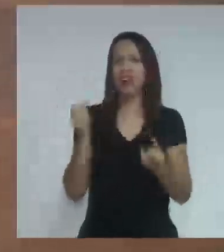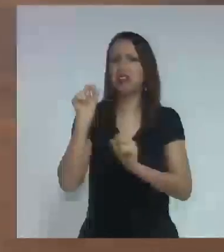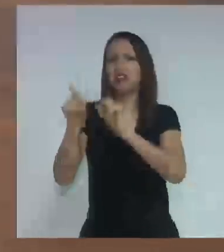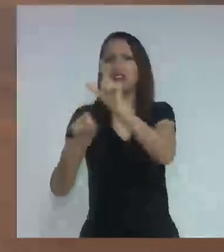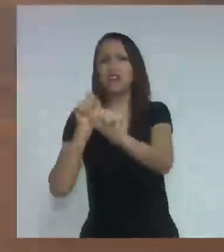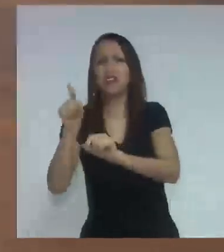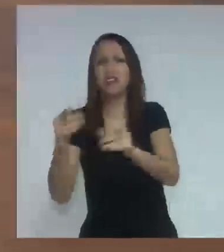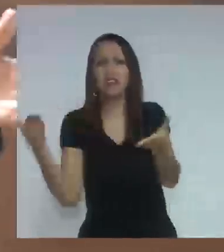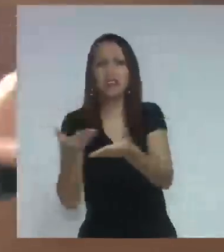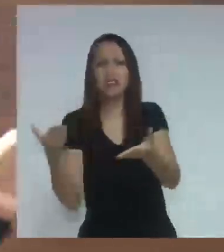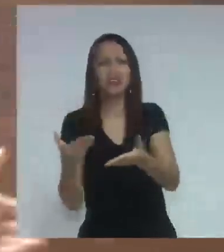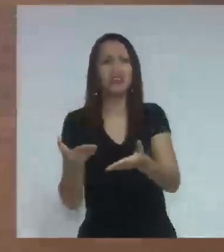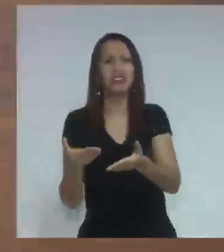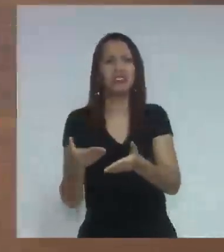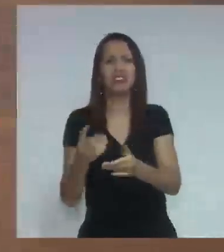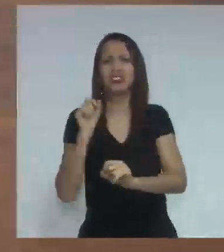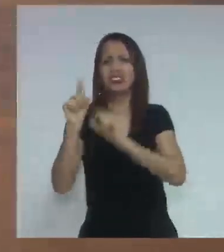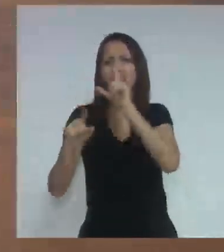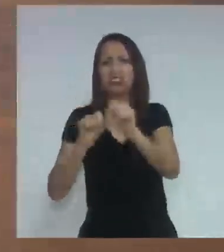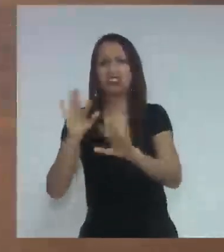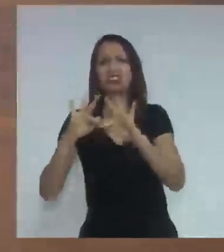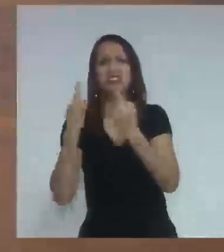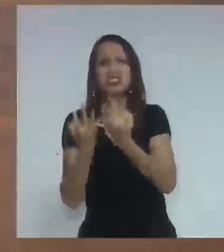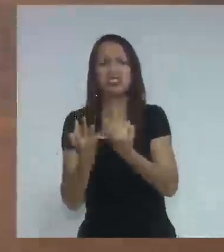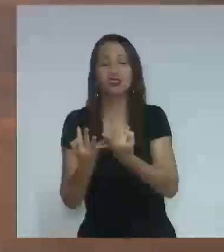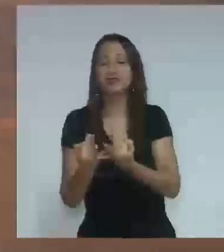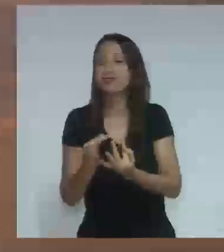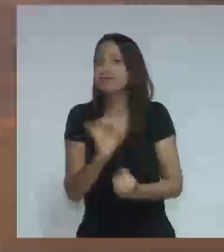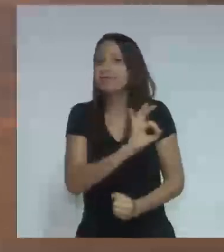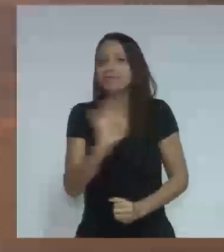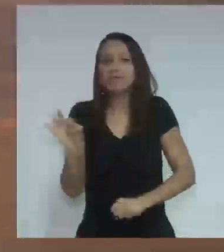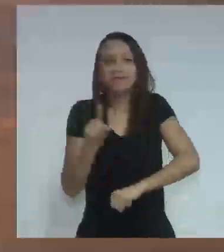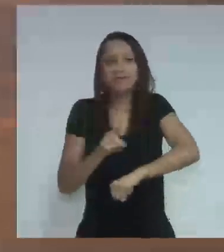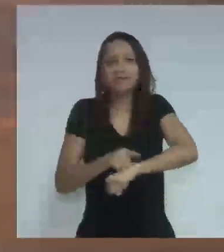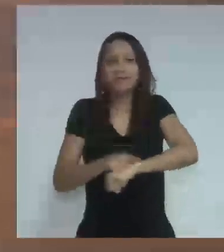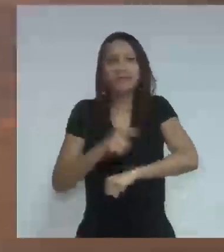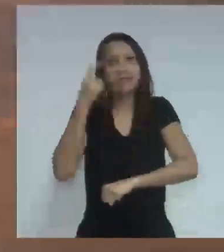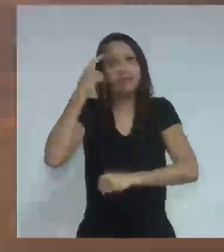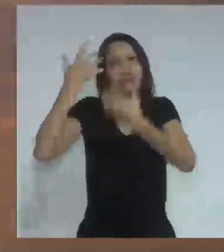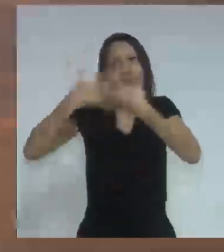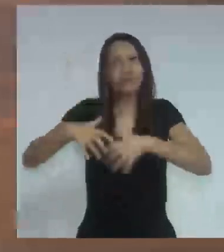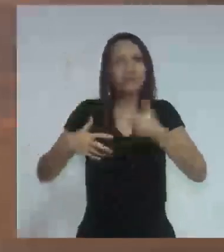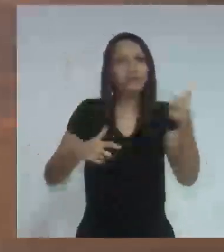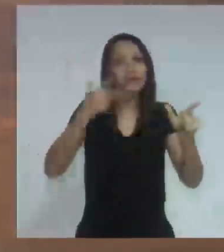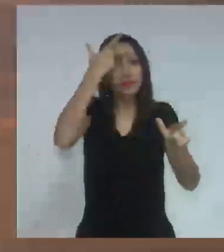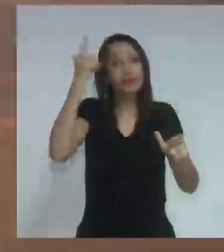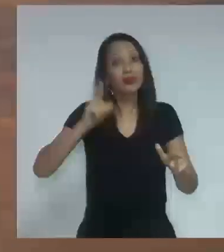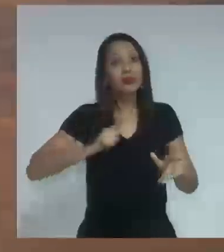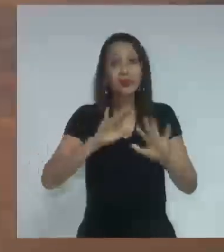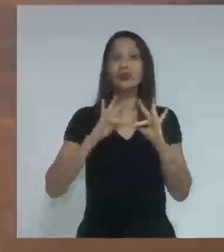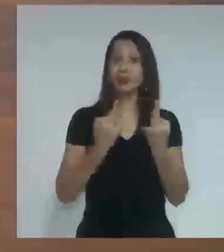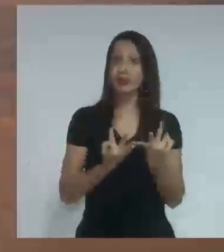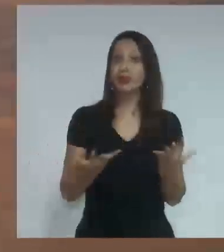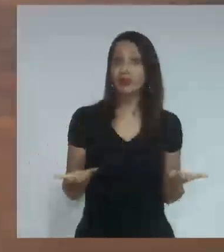atacaram, falaram da minha família, mas em nenhum momento ele pensa que as outras pessoas também têm